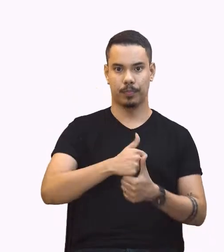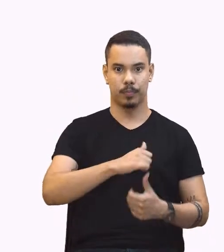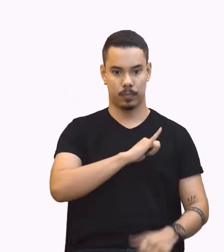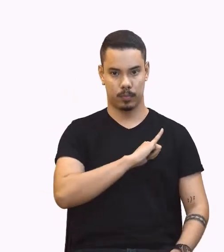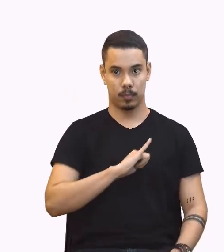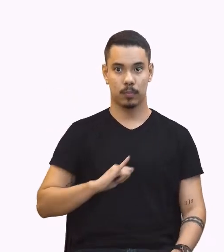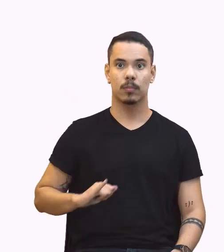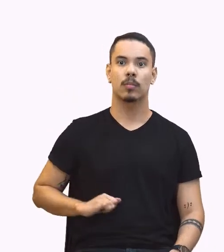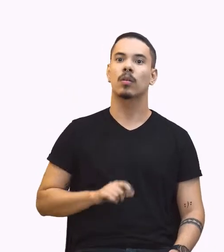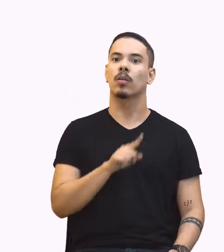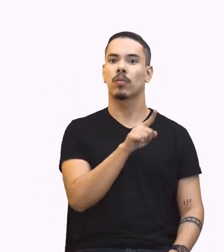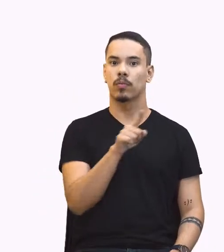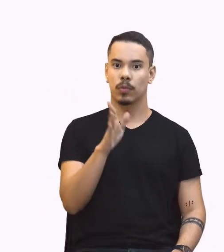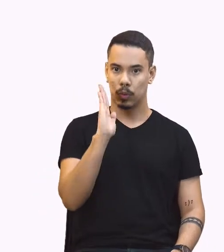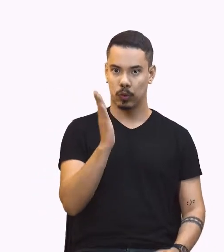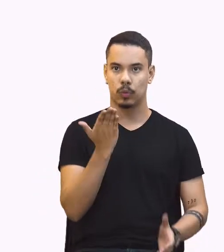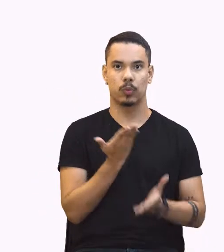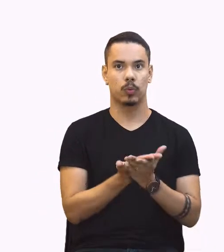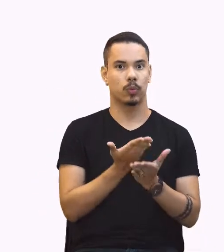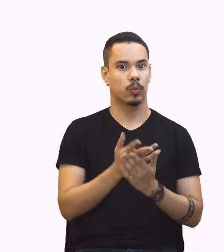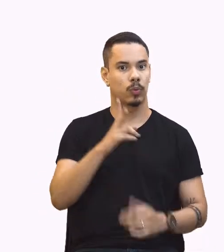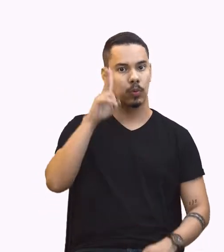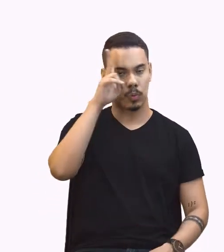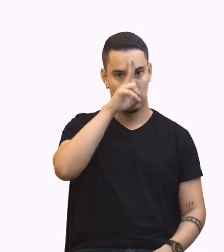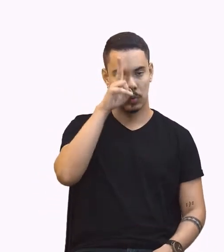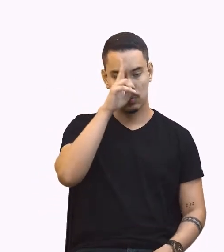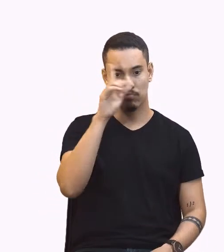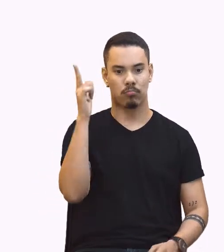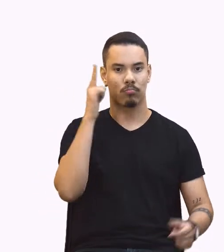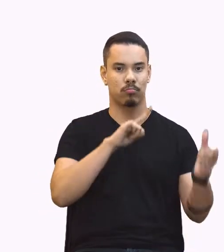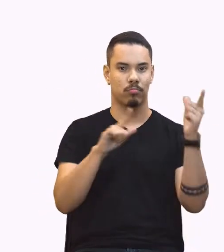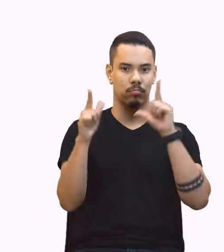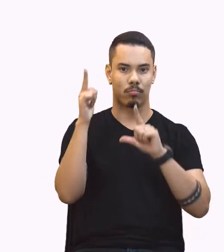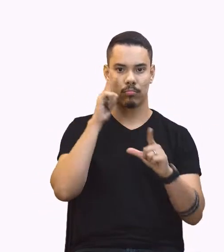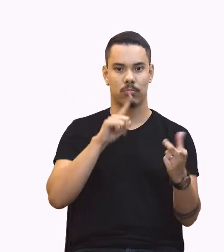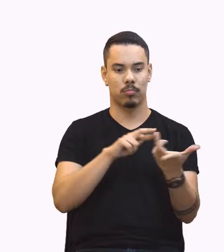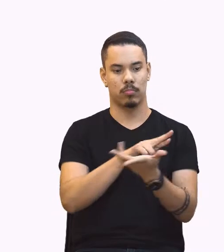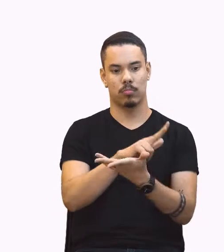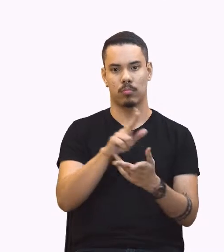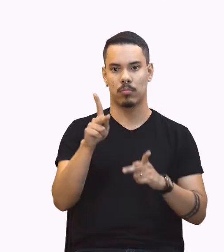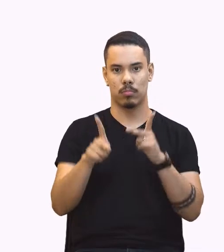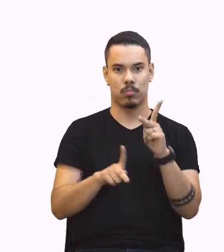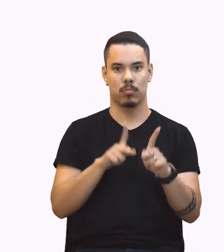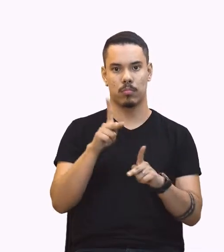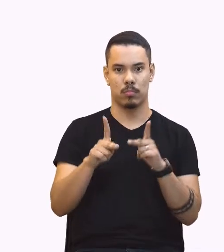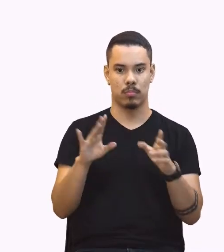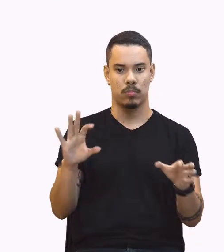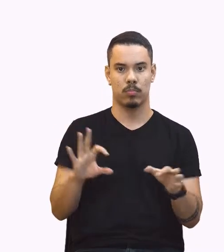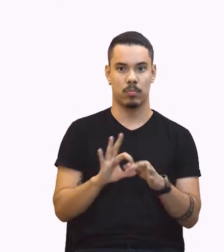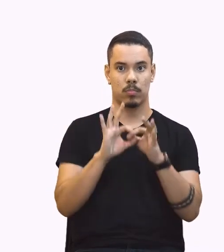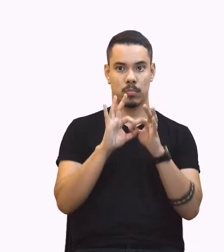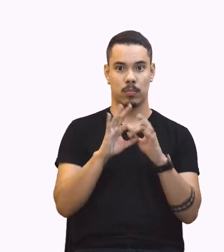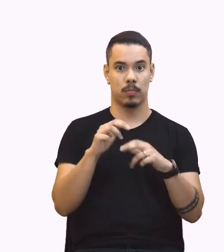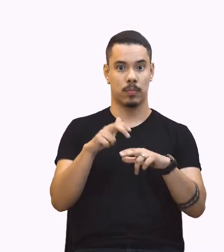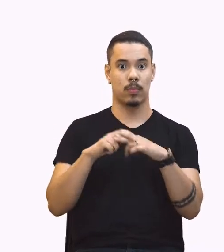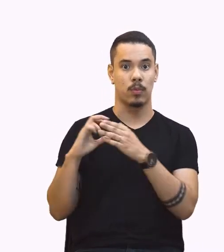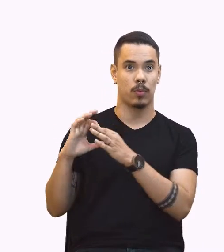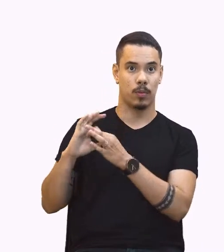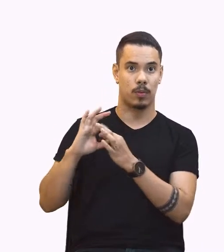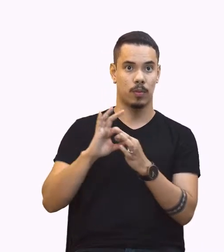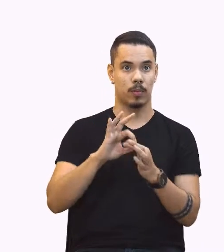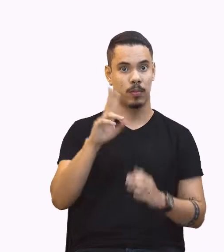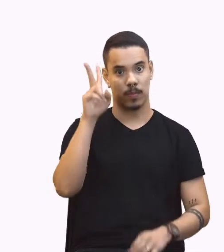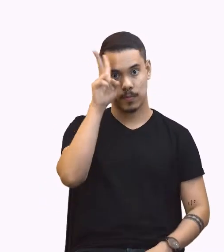também em história, a conquistar vários povos, a dominar várias regiões. Então, esse é o contexto